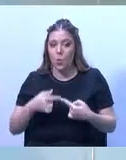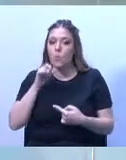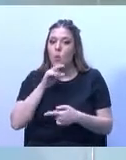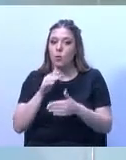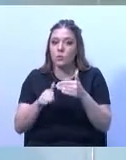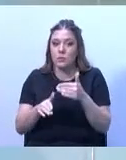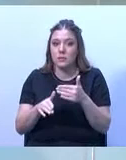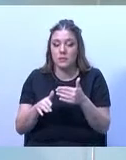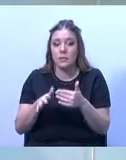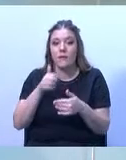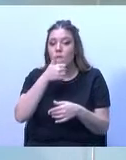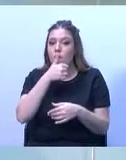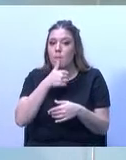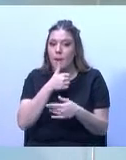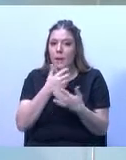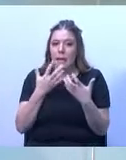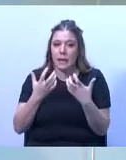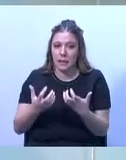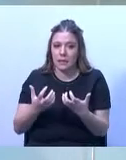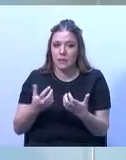muito calor, que é bastante desagradável.